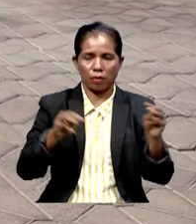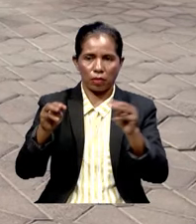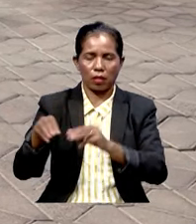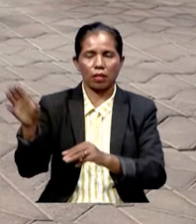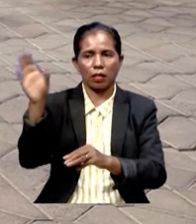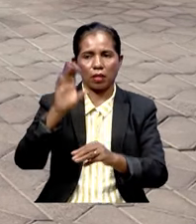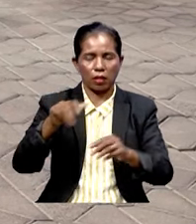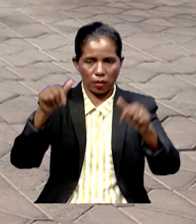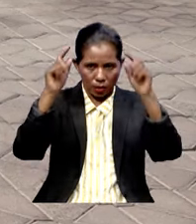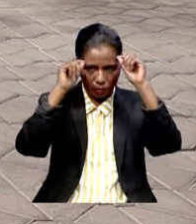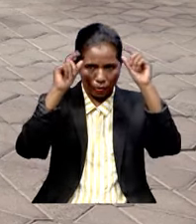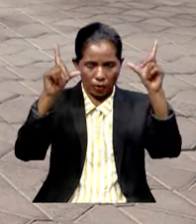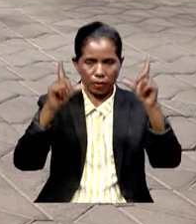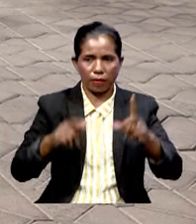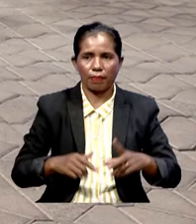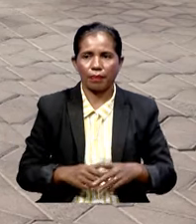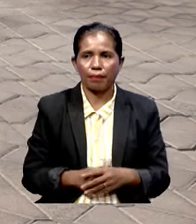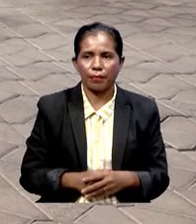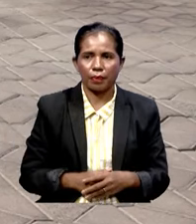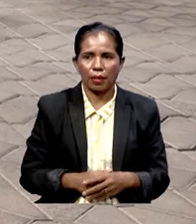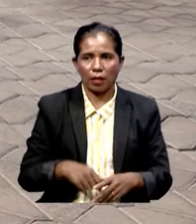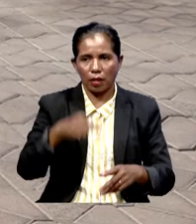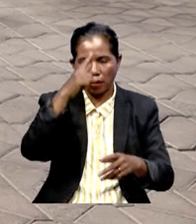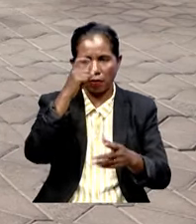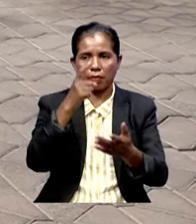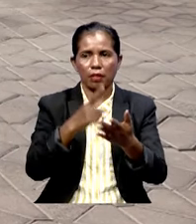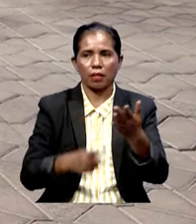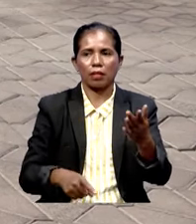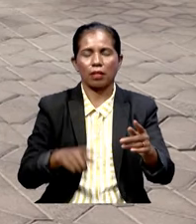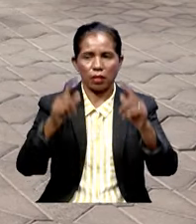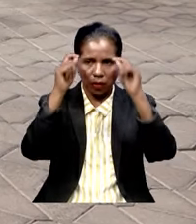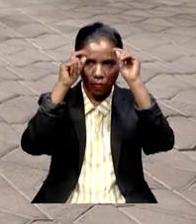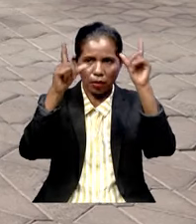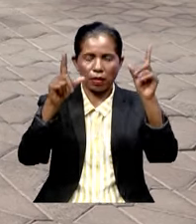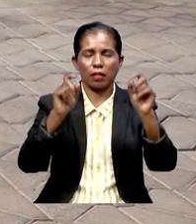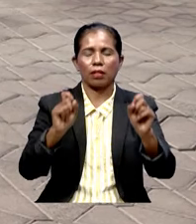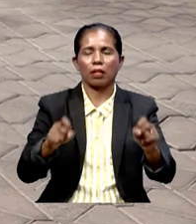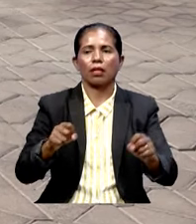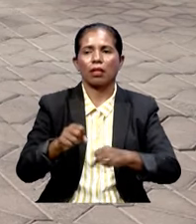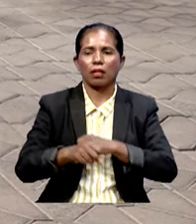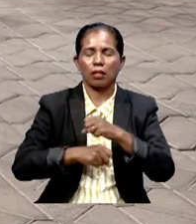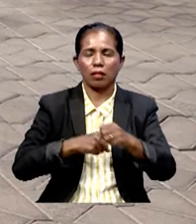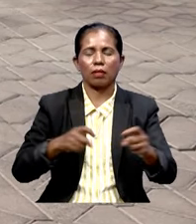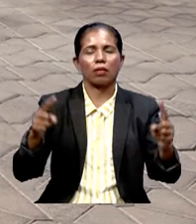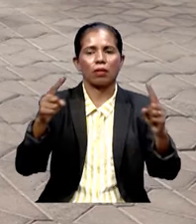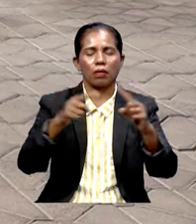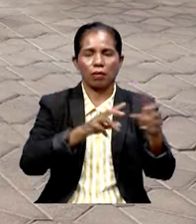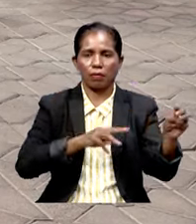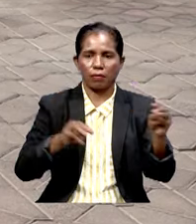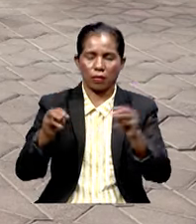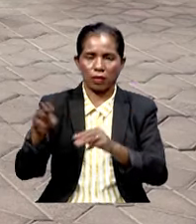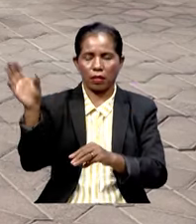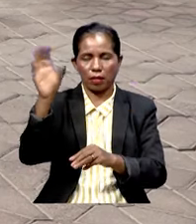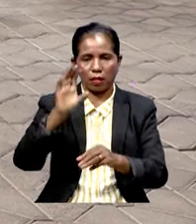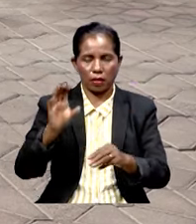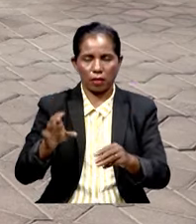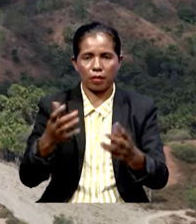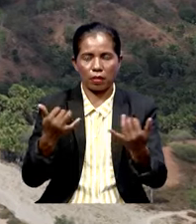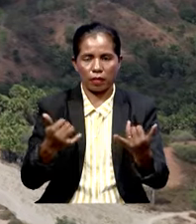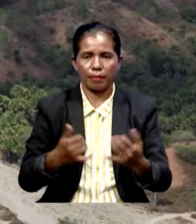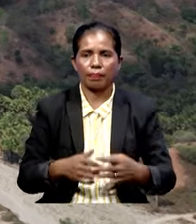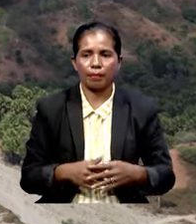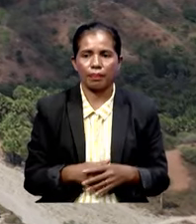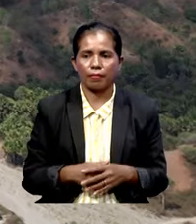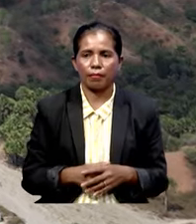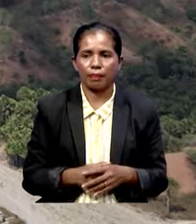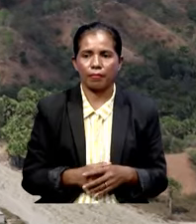klimatika iha Timor-Leste. No tamba saída, mas Timor-Leste tem que sofre ba efeito mudança climática nerasik.